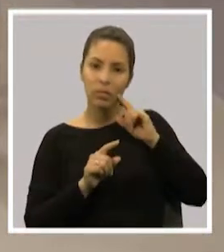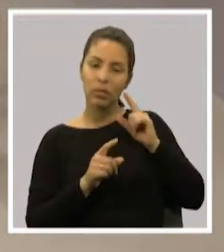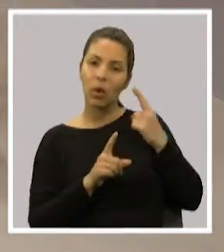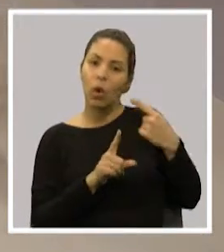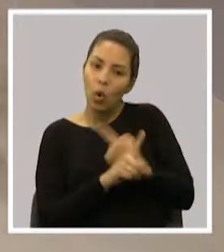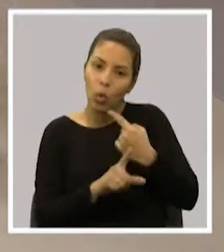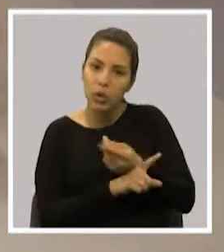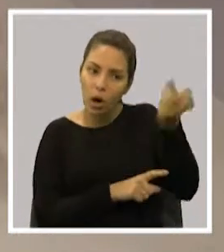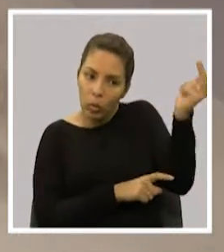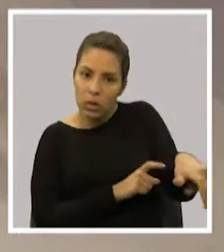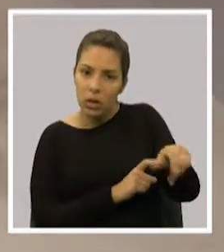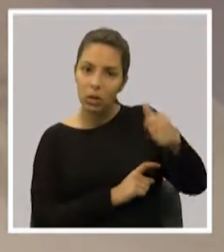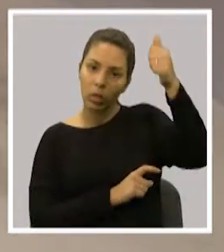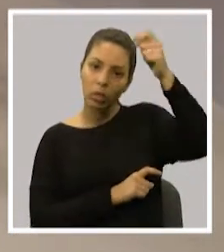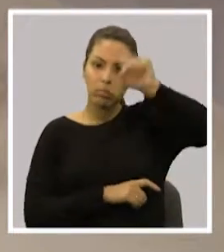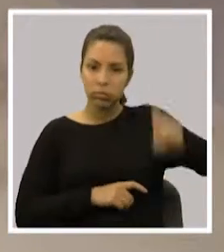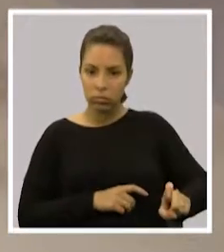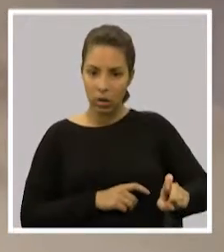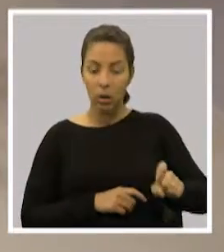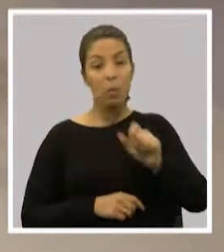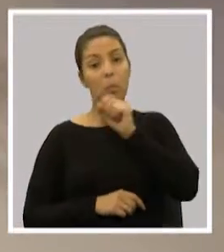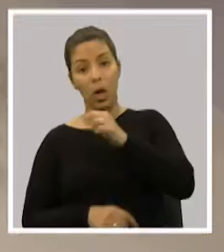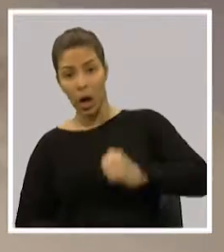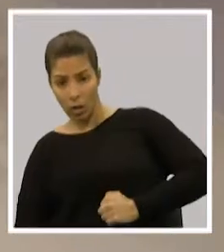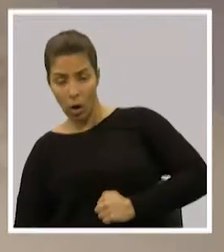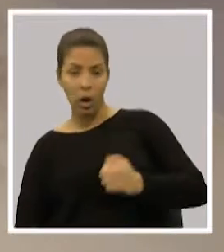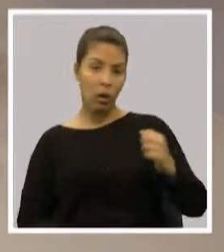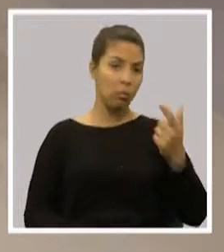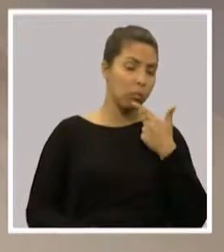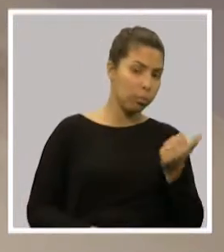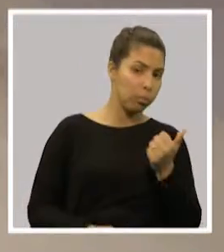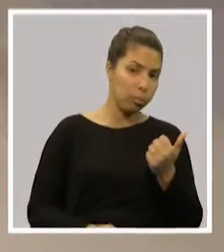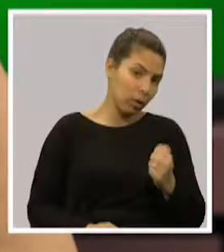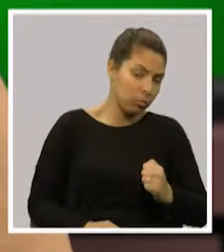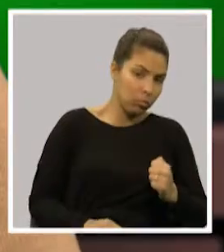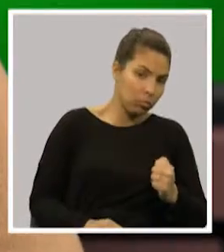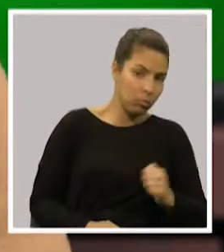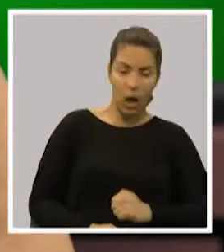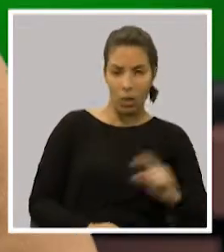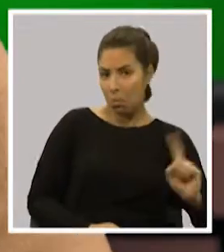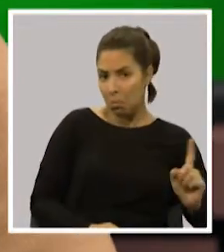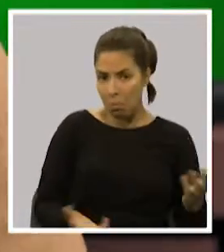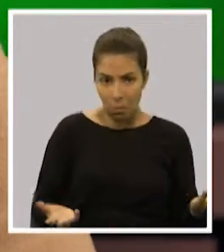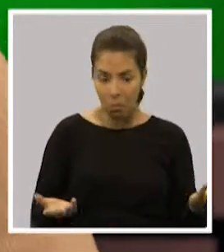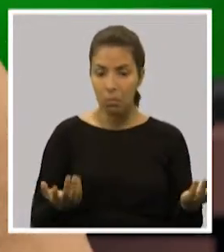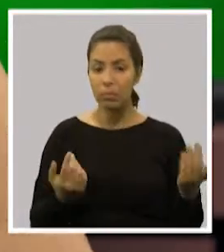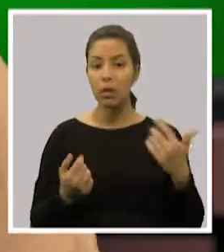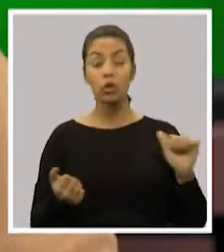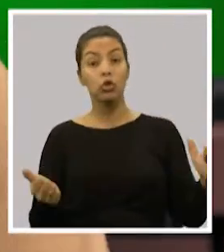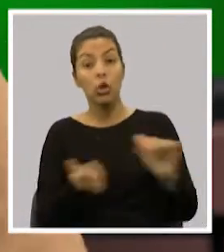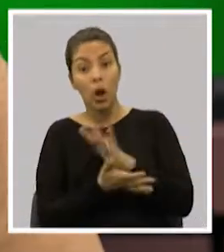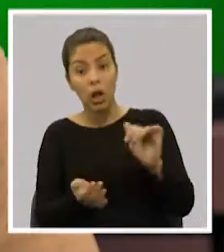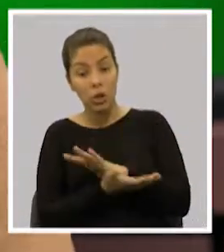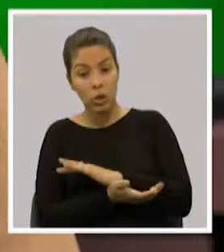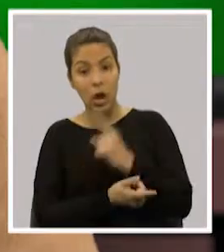ou desonesto. Portanto, isso pode acontecer com católicos ou com não católicos. E, portanto, ao contrário, eu conheço jornalistas ótimos que